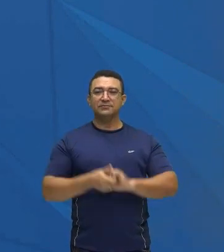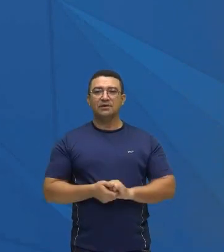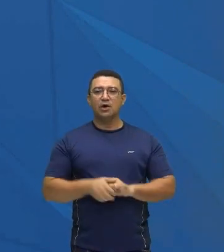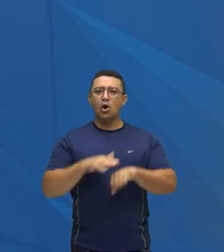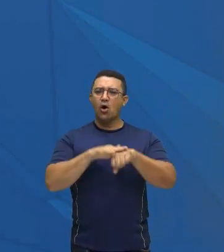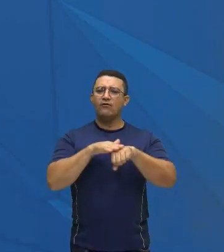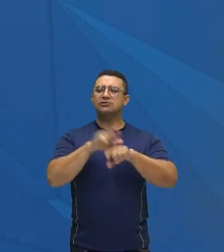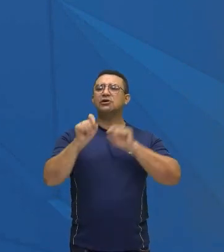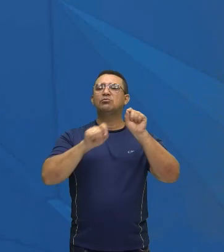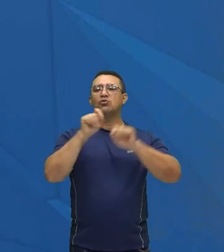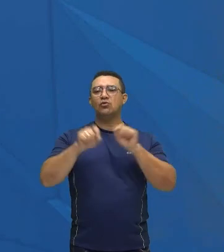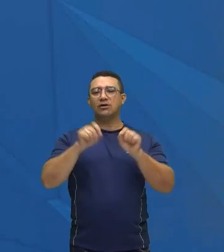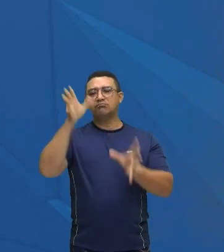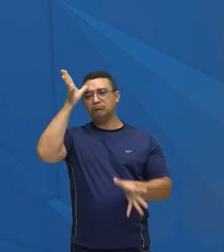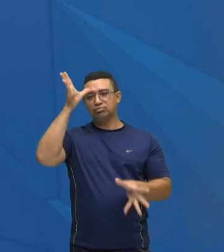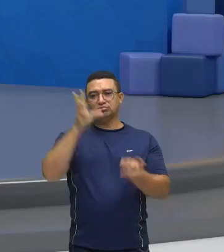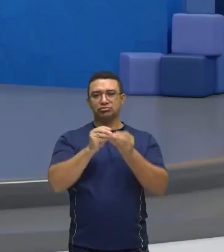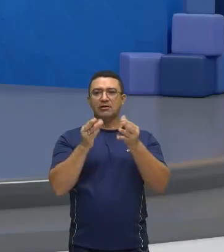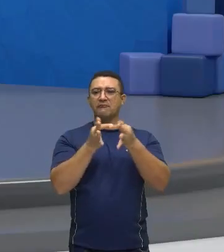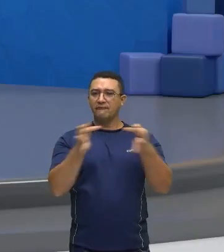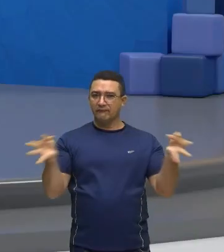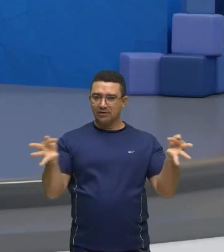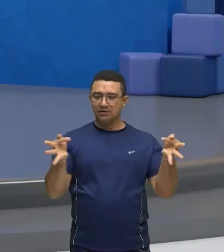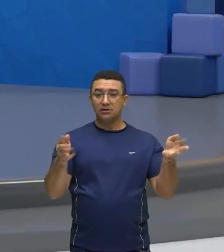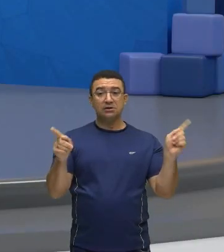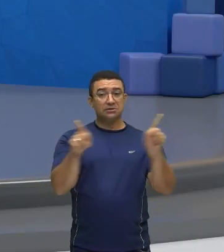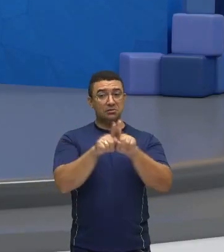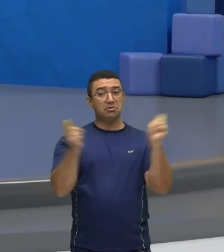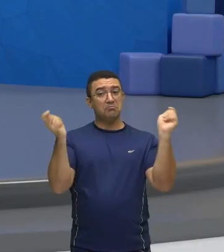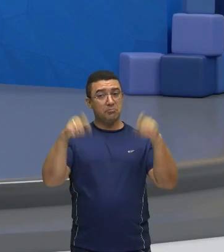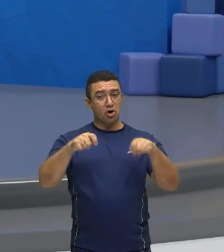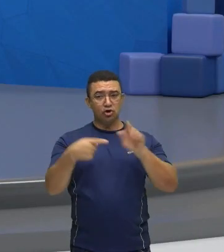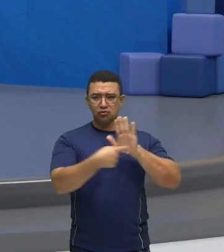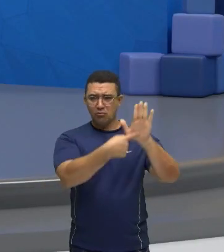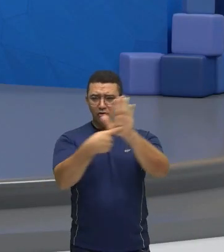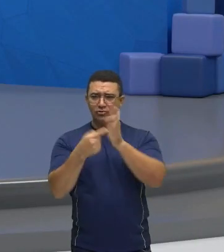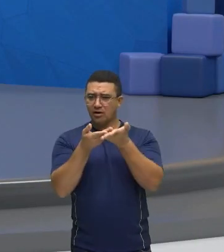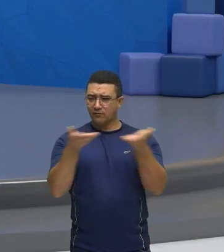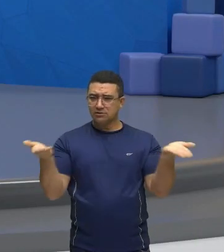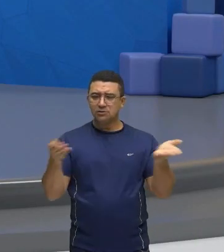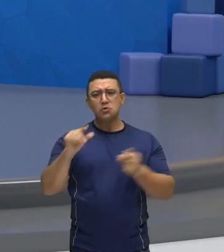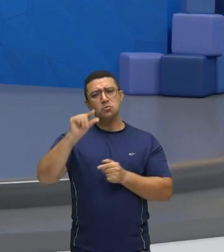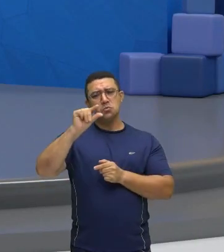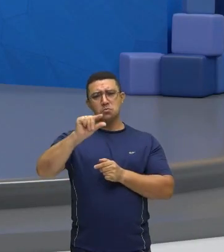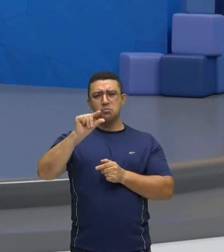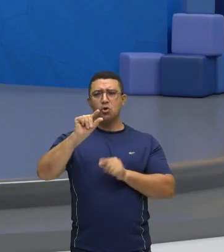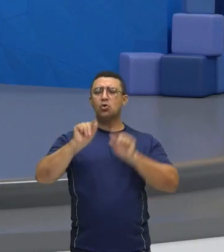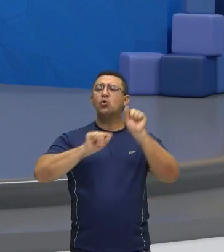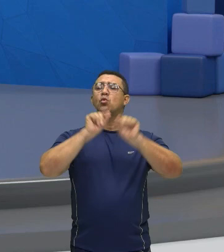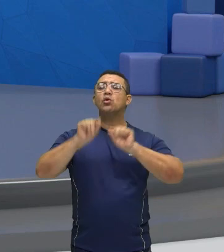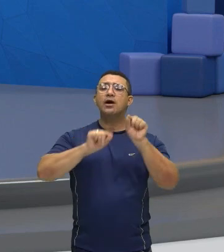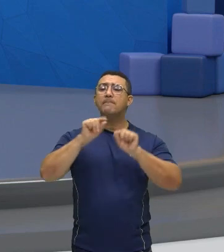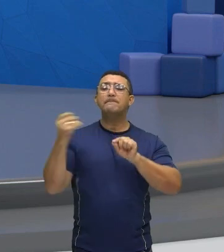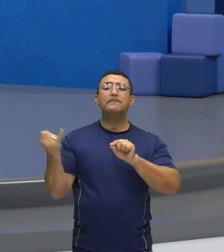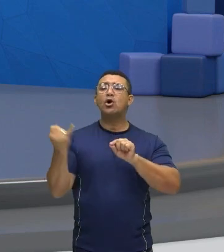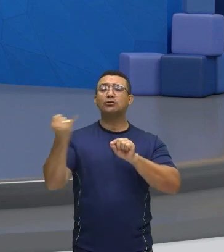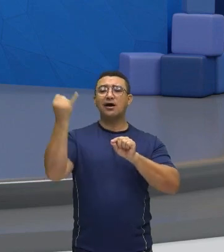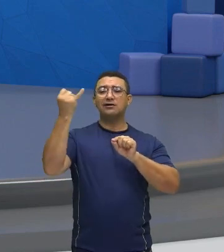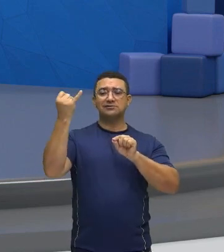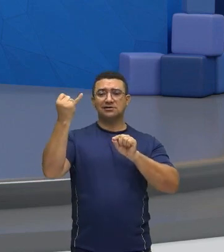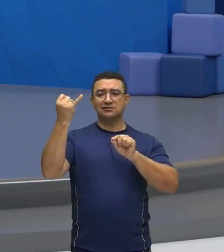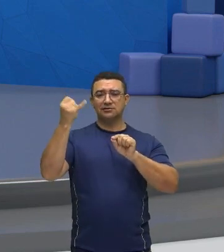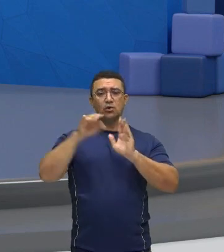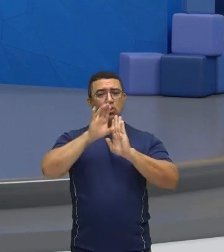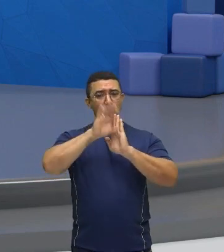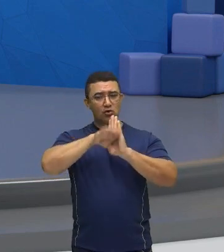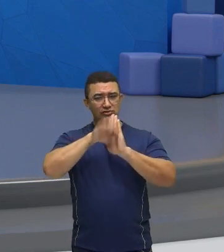né, sobre ditados populares e a gente pôde trazer para vocês um pouco do que traz, né, esse conceito que parece